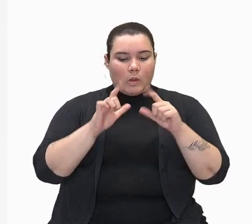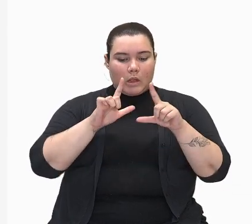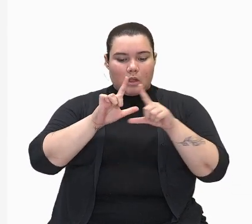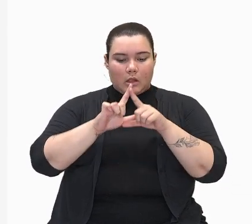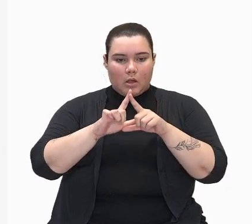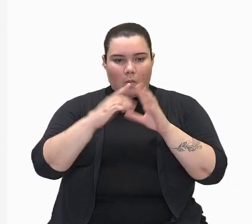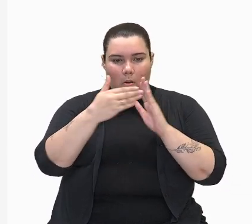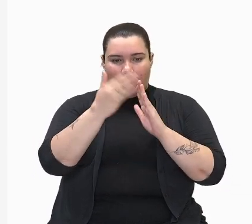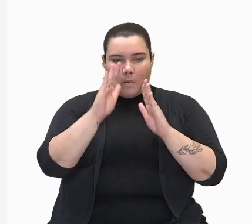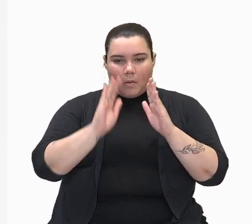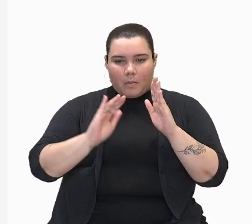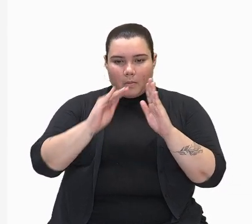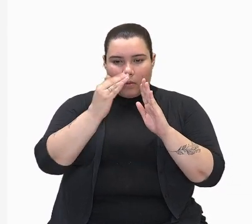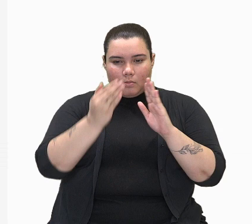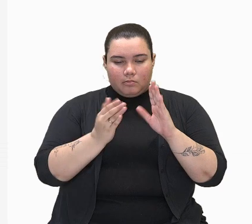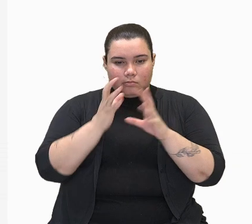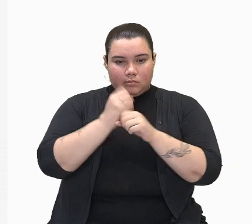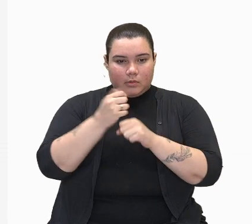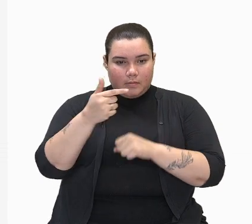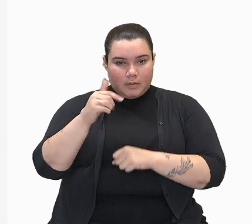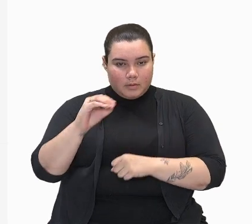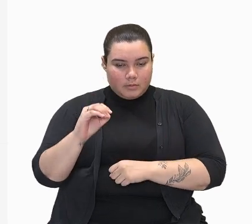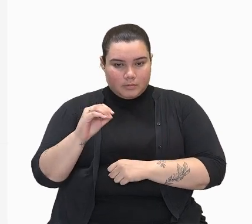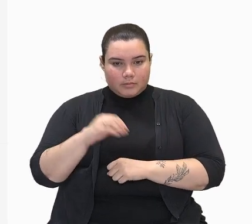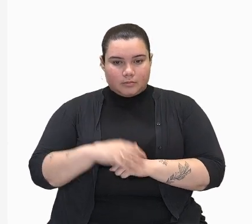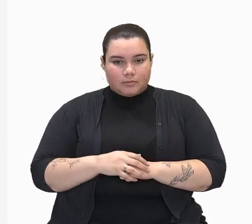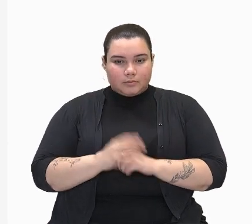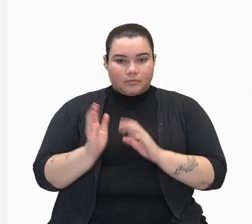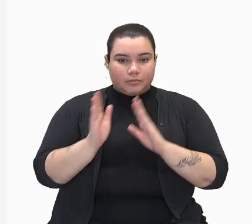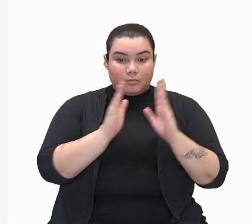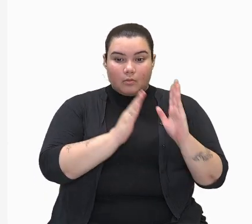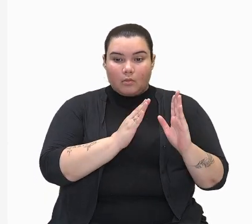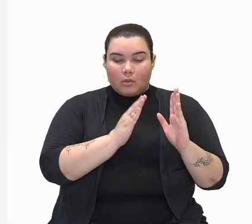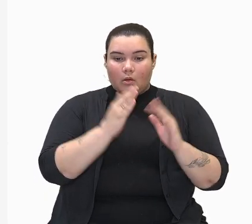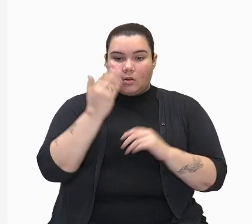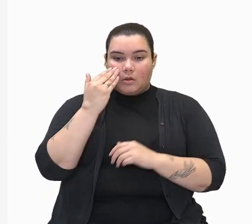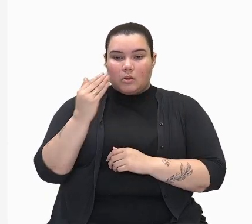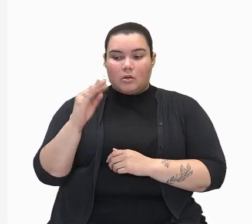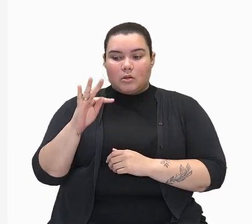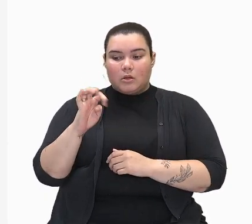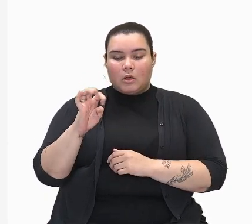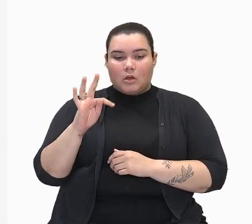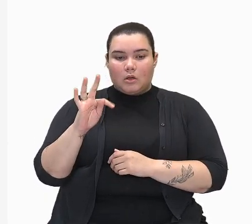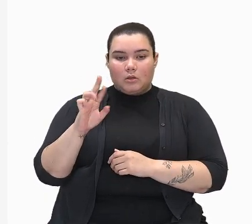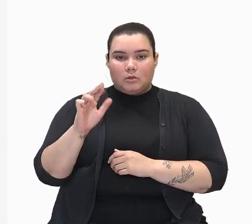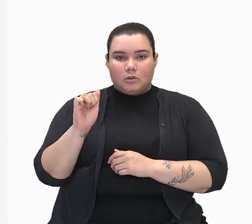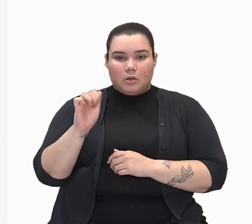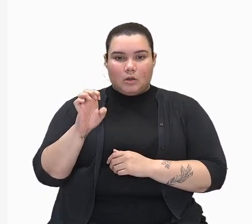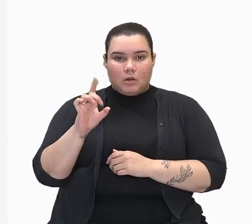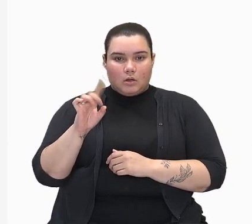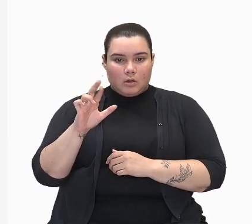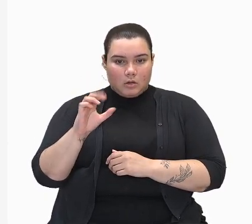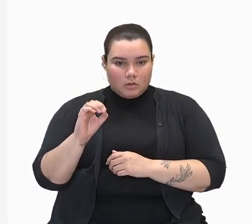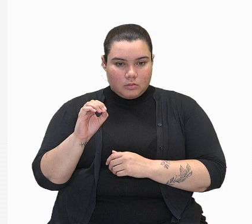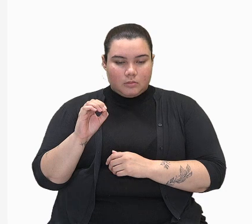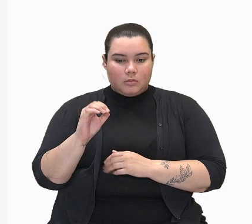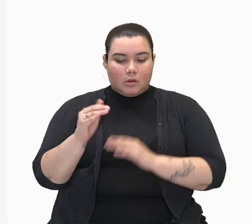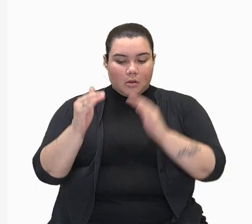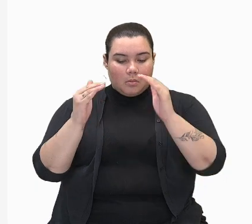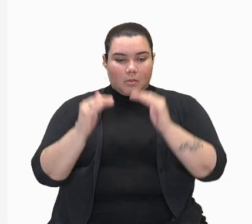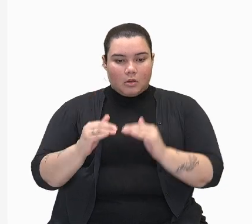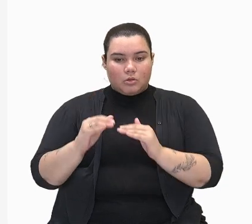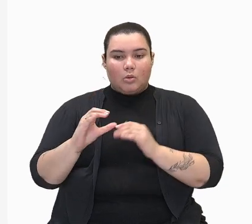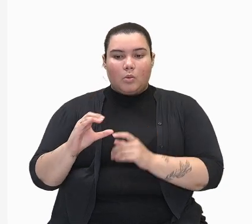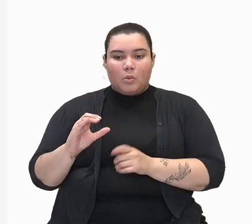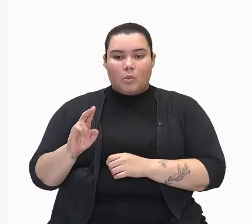triangulares. À direita nós temos aí o tetraedro, né? Ele possui 4 faces. Embaixo nós temos o